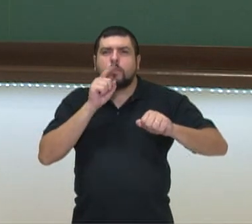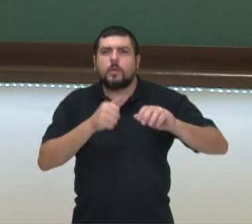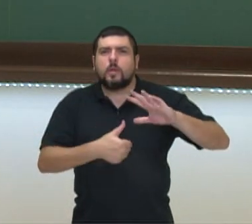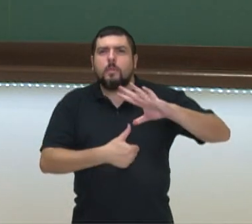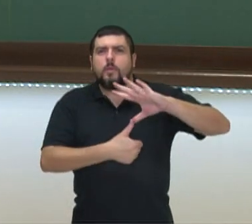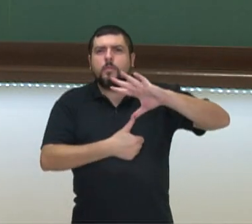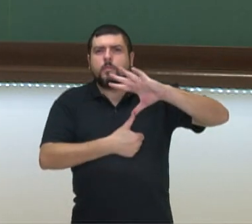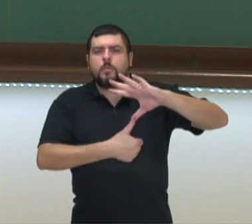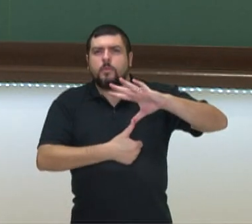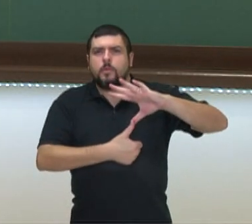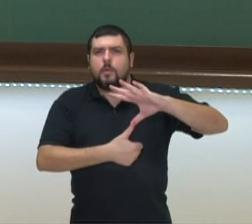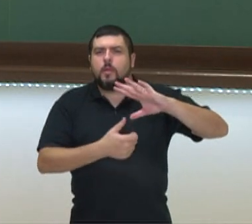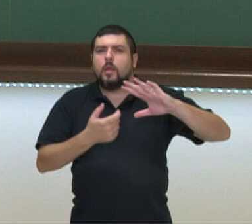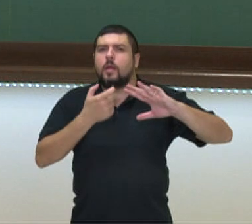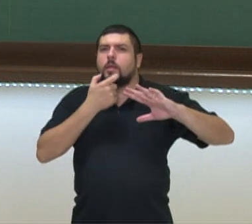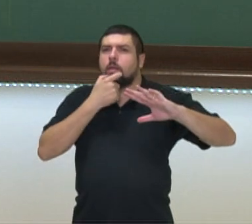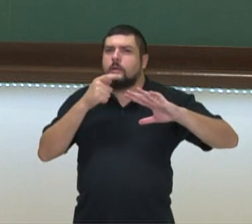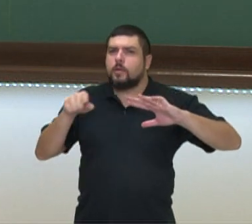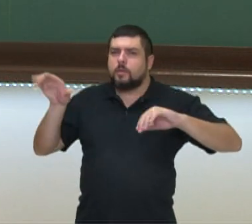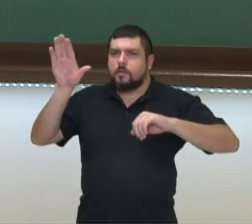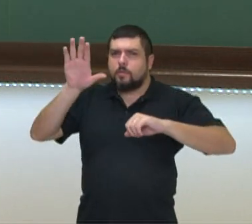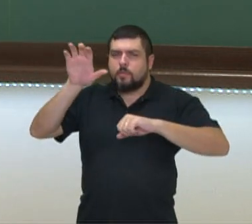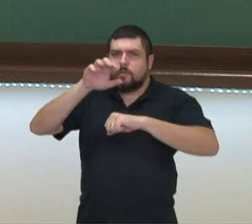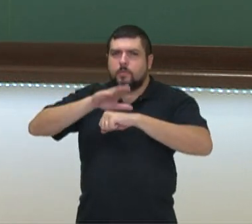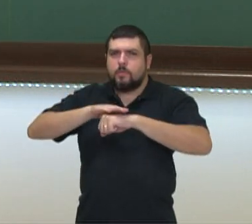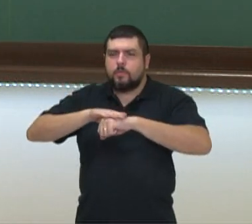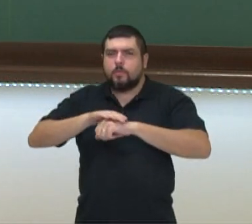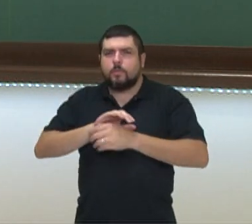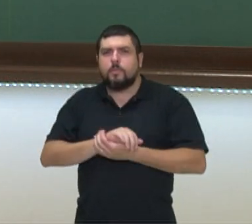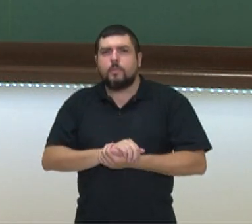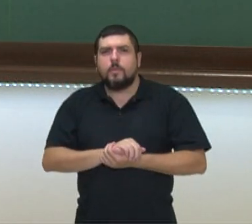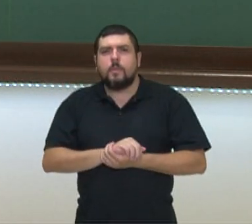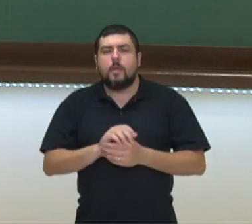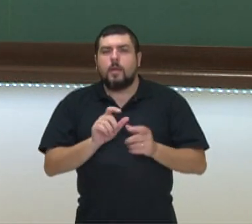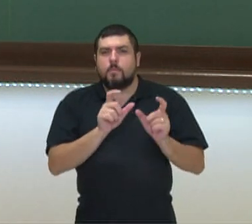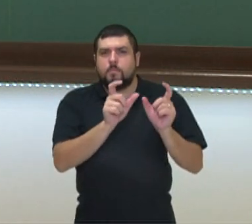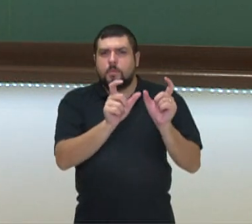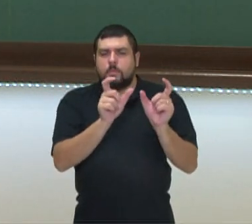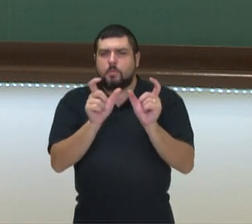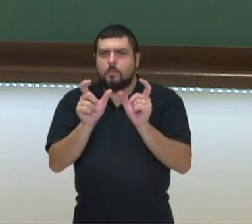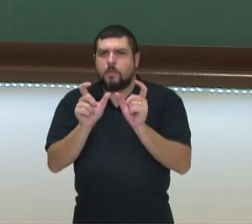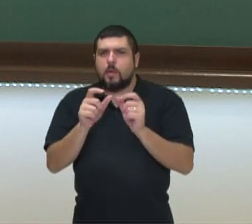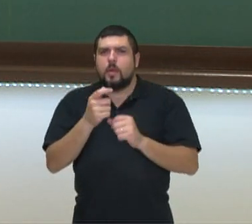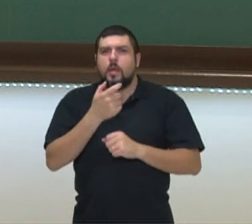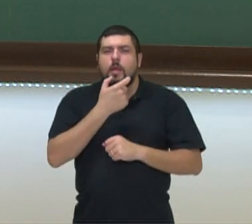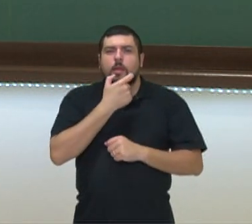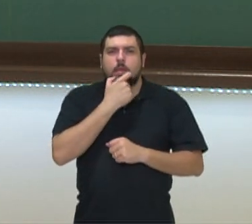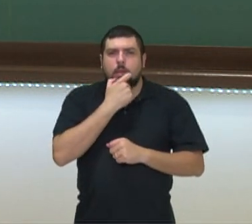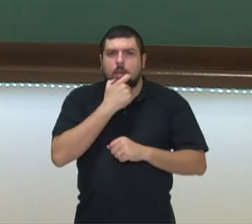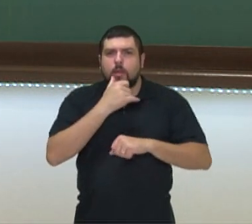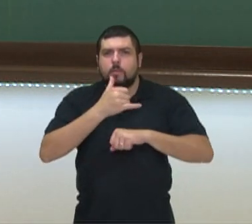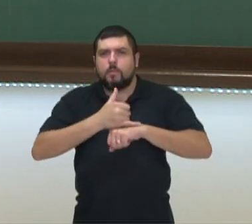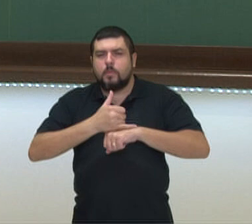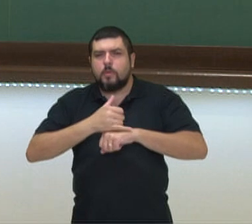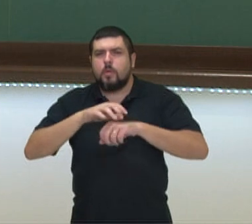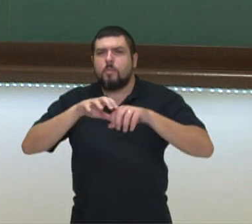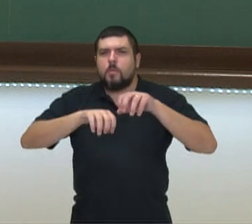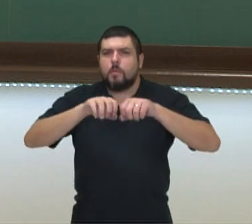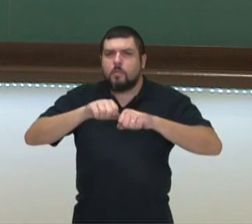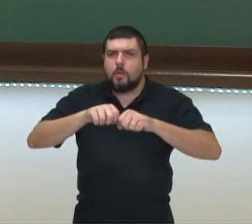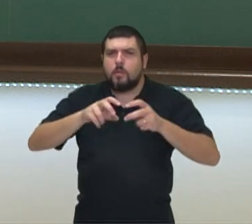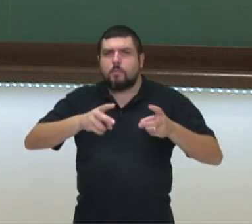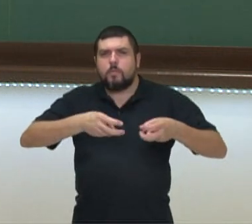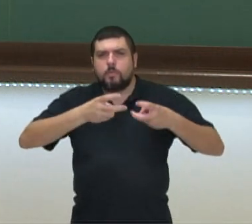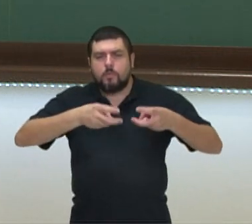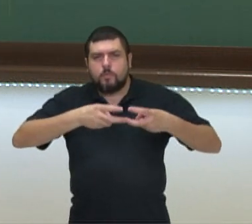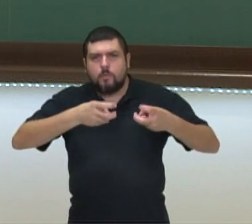né, da América do Norte, feita pela monarquia inglesa. E essas palavras: Inglaterra, metalismo, colônias,